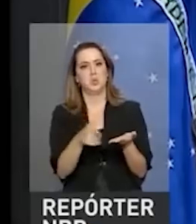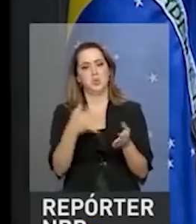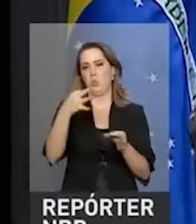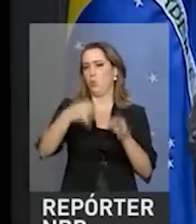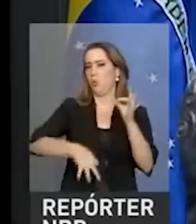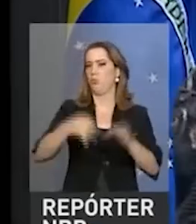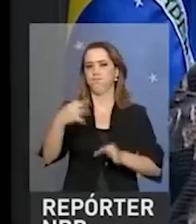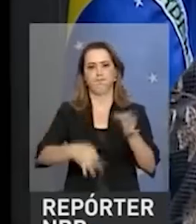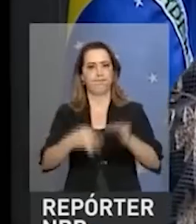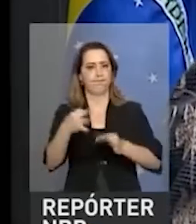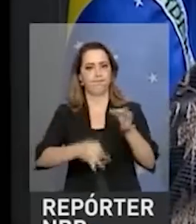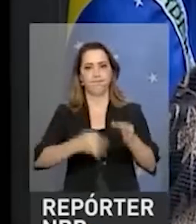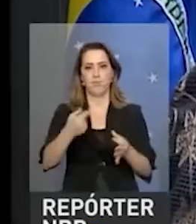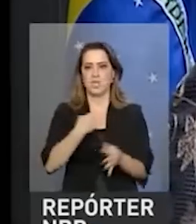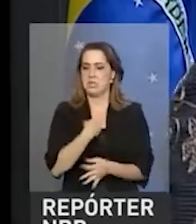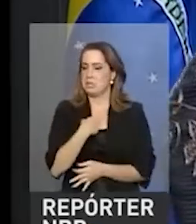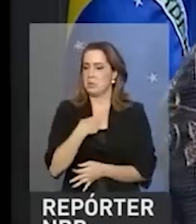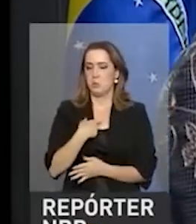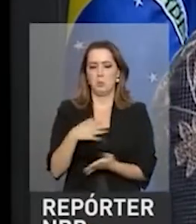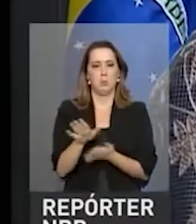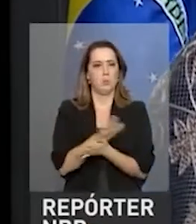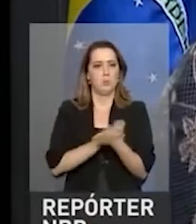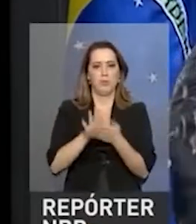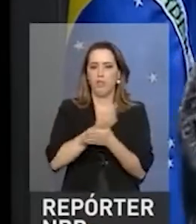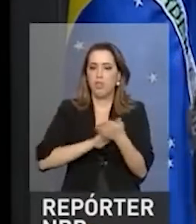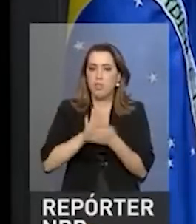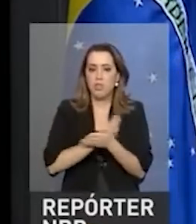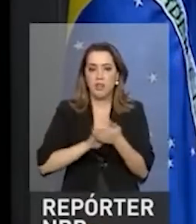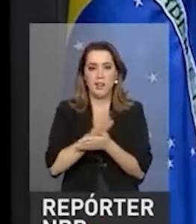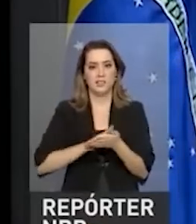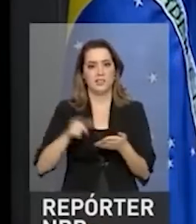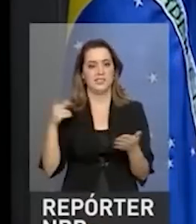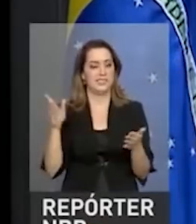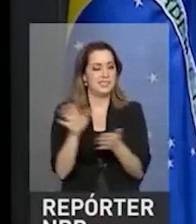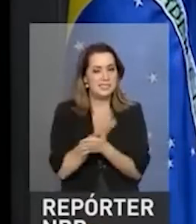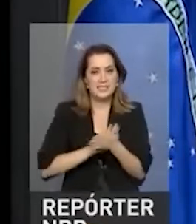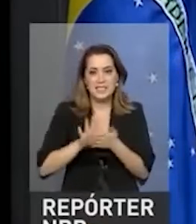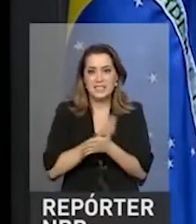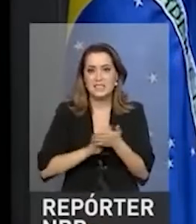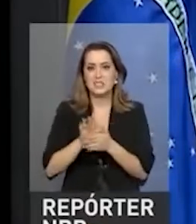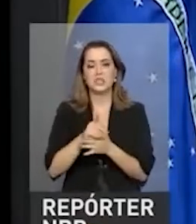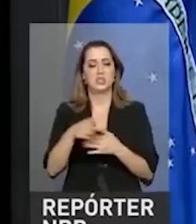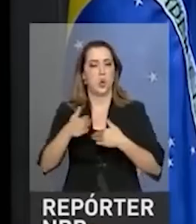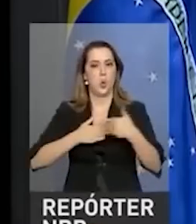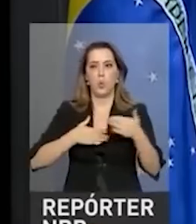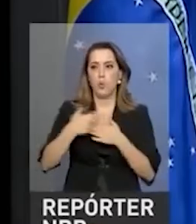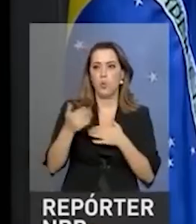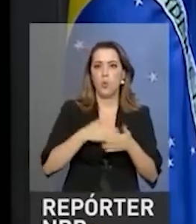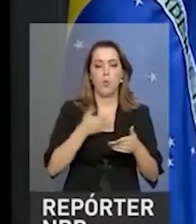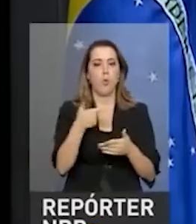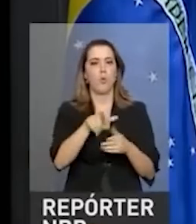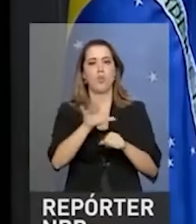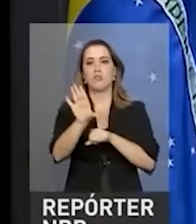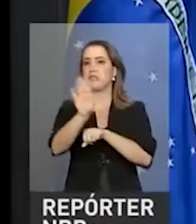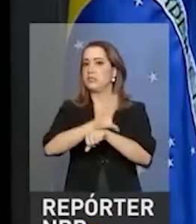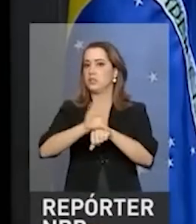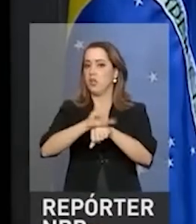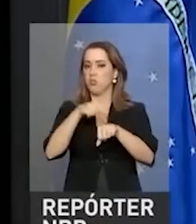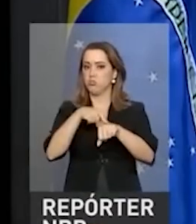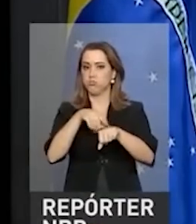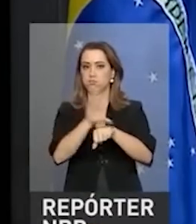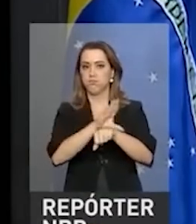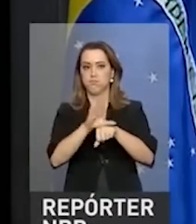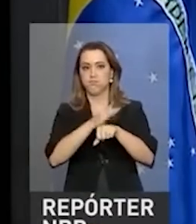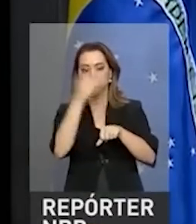de 300 mil casos isso se efetive Paulo ela Poderia abrir mão da bolsa ditadura que ela recebe né Afinal de contas sai do